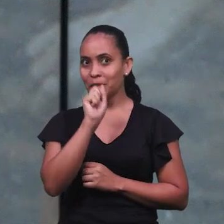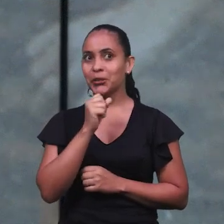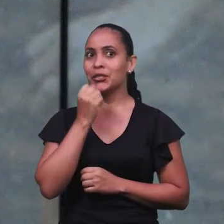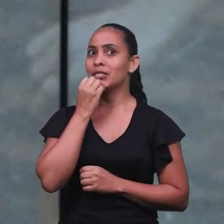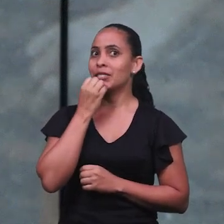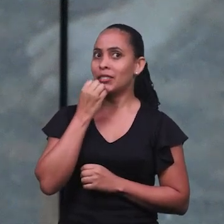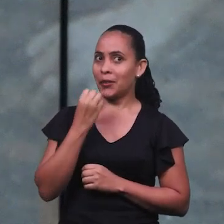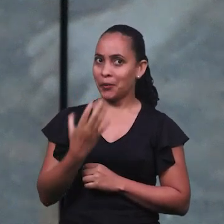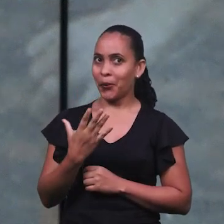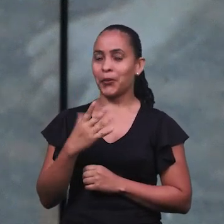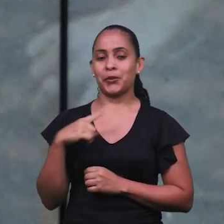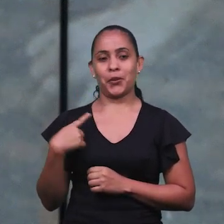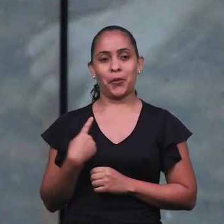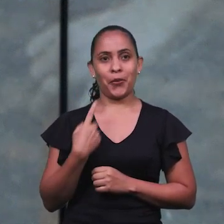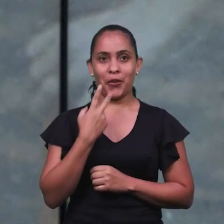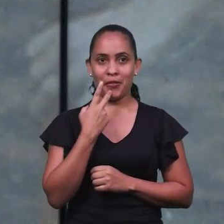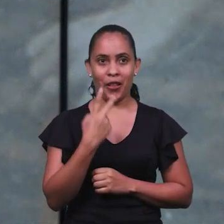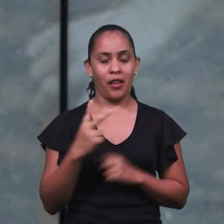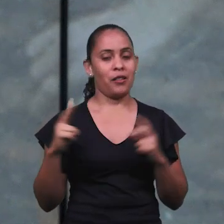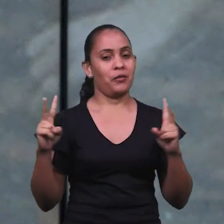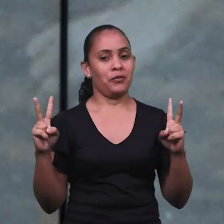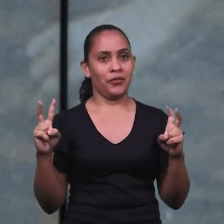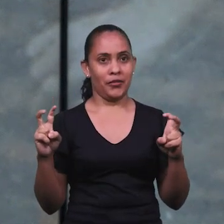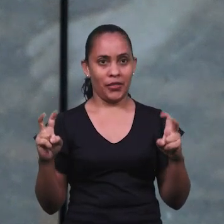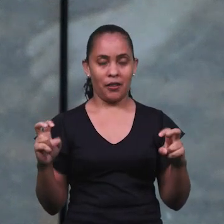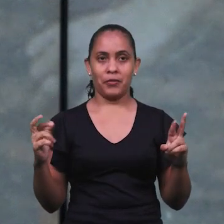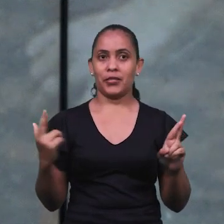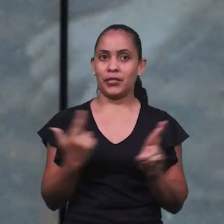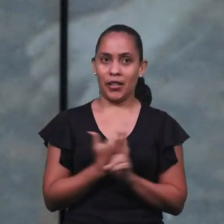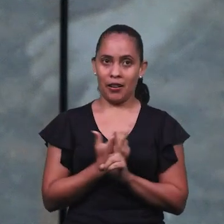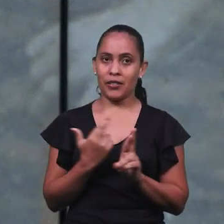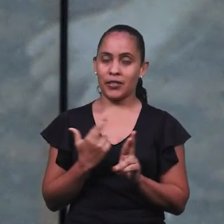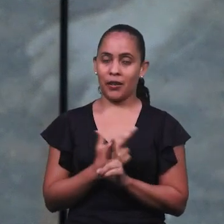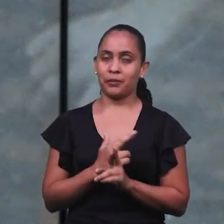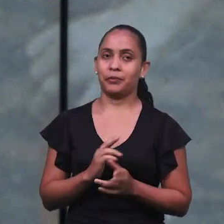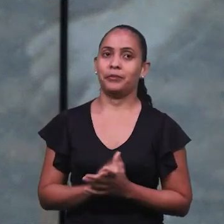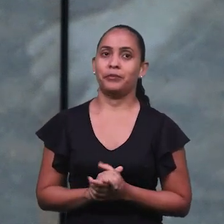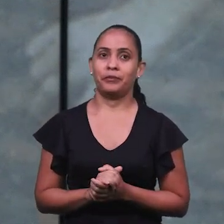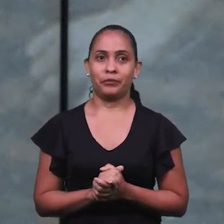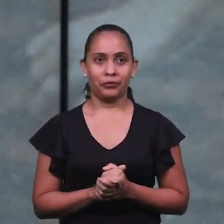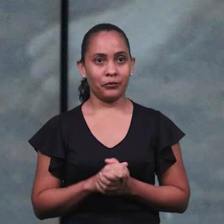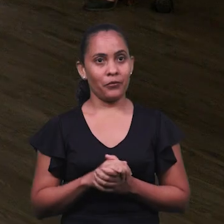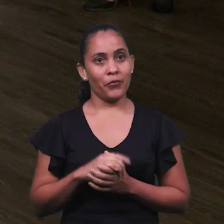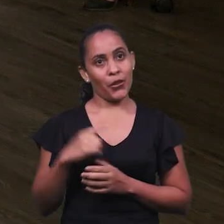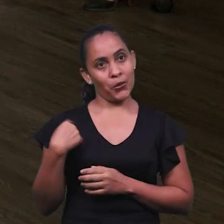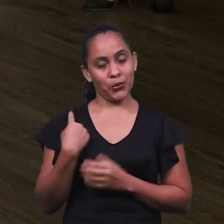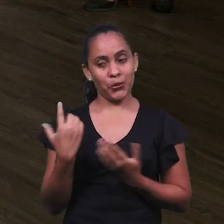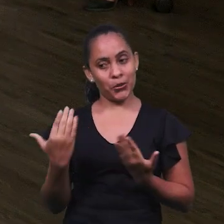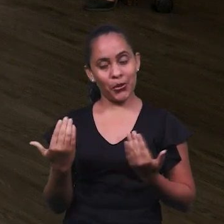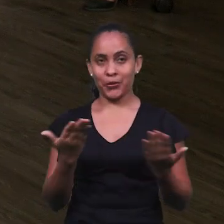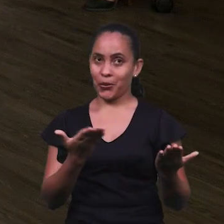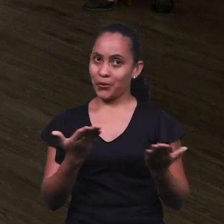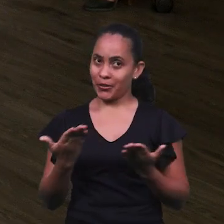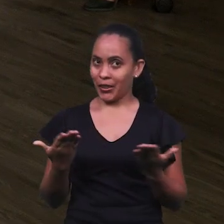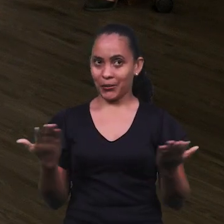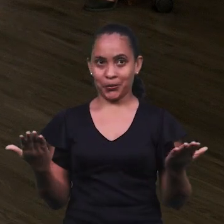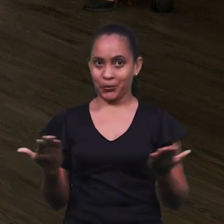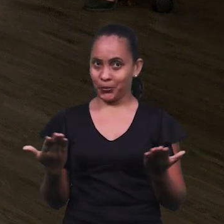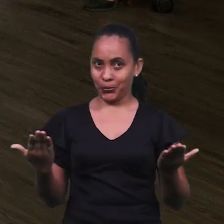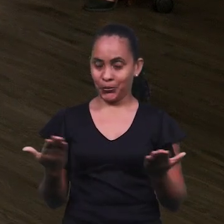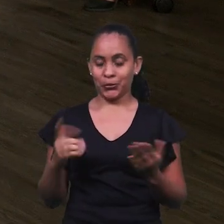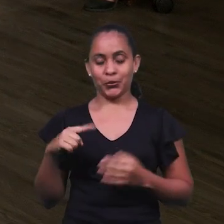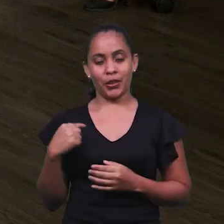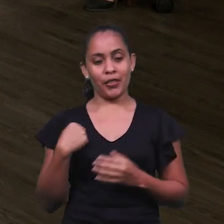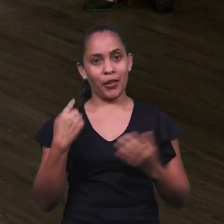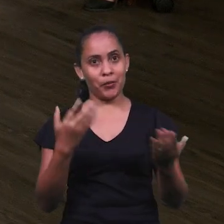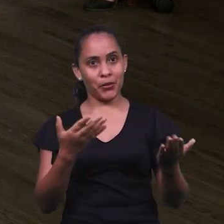bom que a gente vai poder abordar alguns assuntos em relação a esse tema. E os nossos jovens convidados hoje? Hoje aqui nós